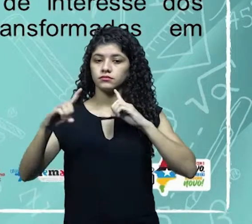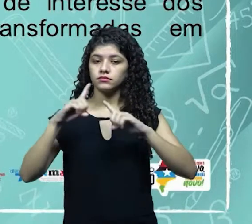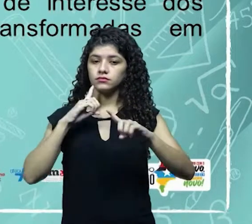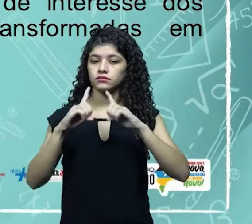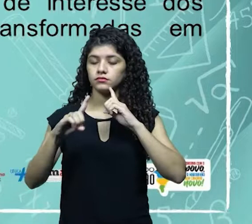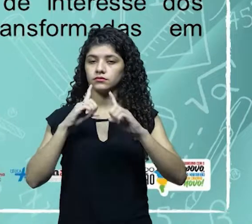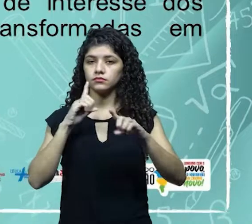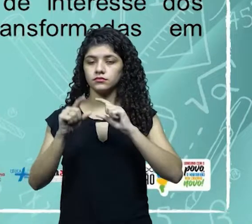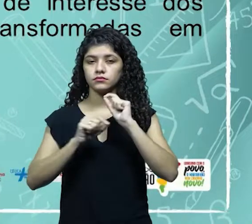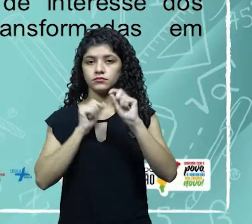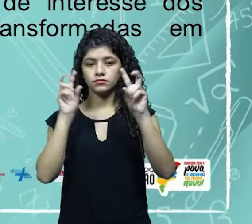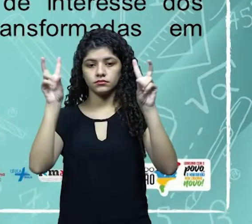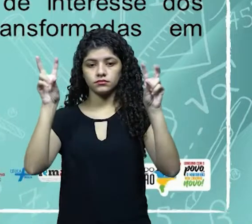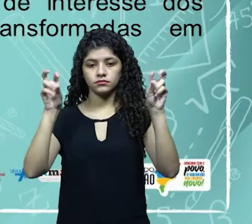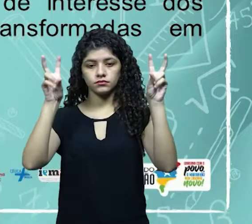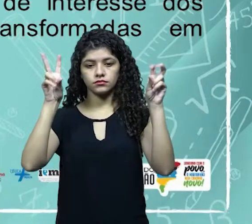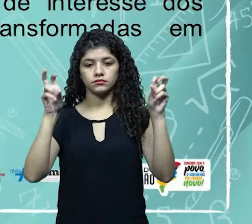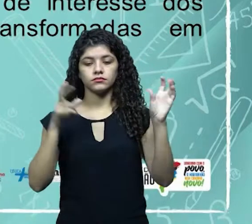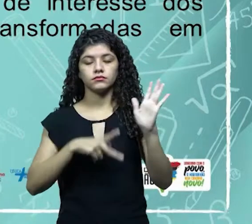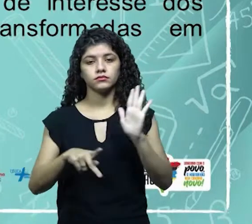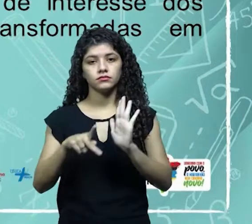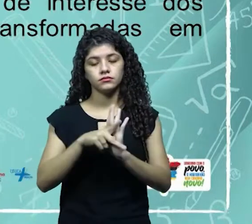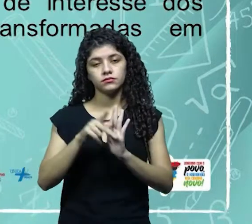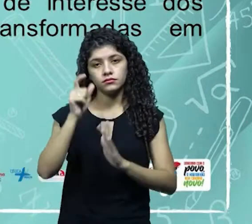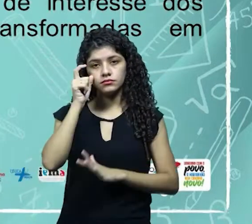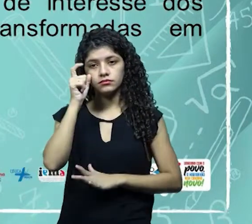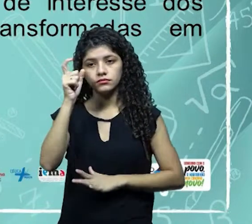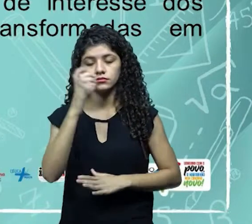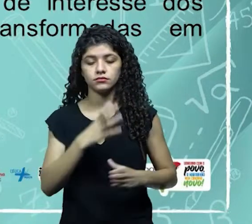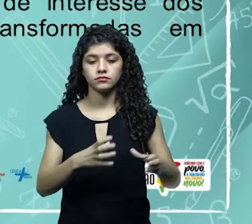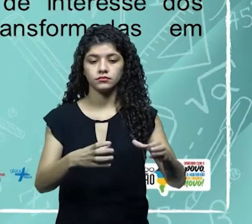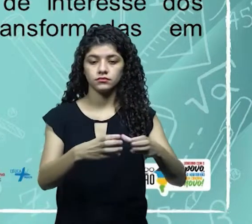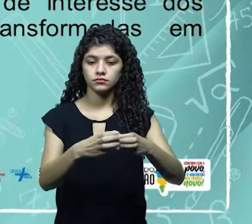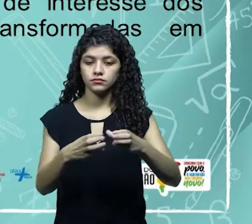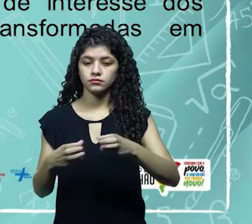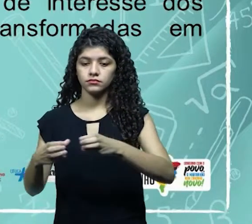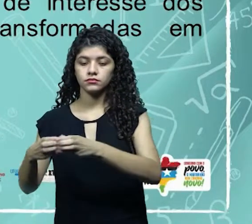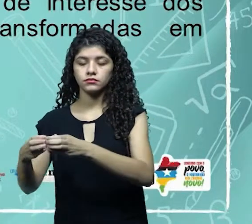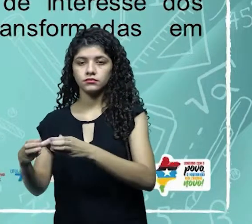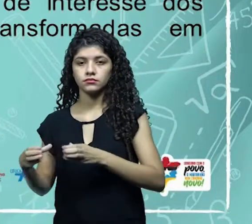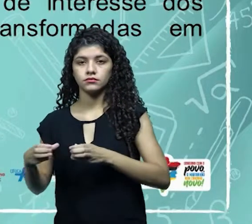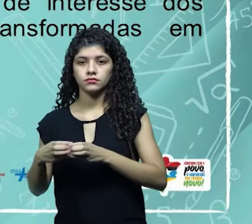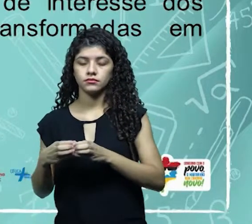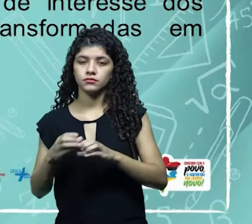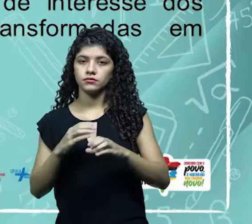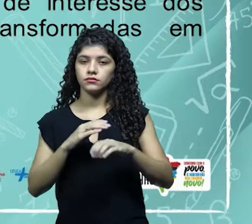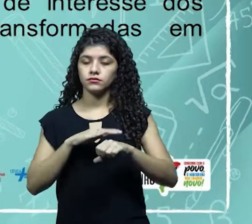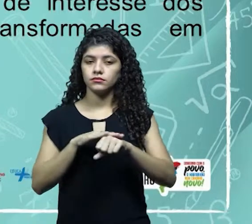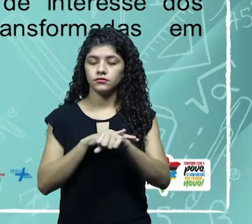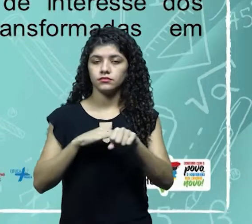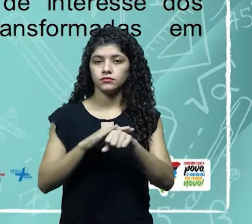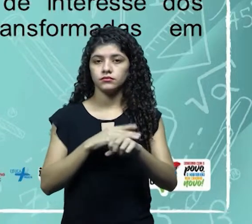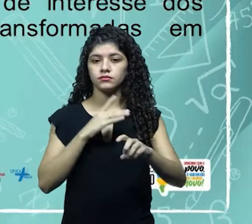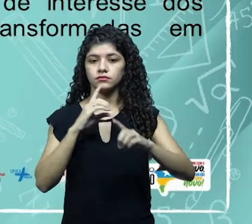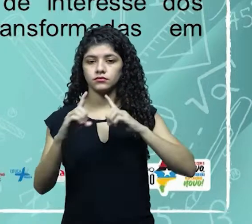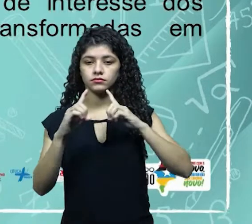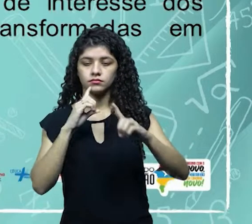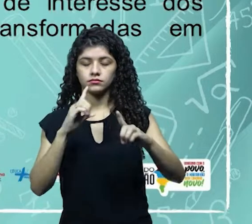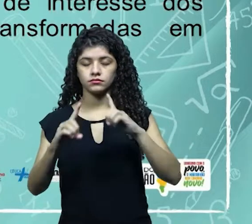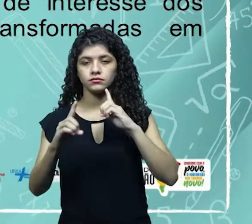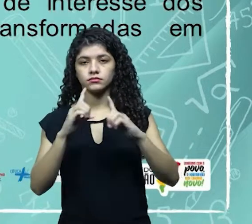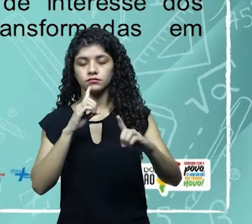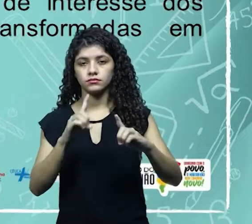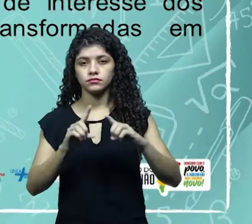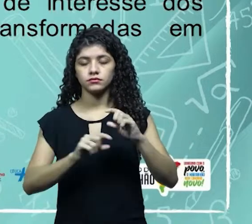evento Assembleia promover um debate sempre tem um debate a respeito de um assunto x de interesse dos